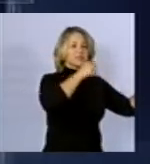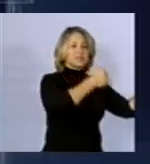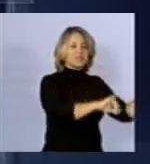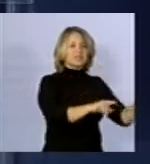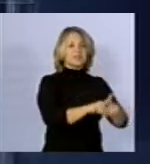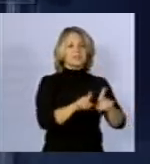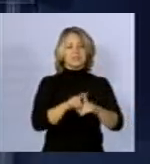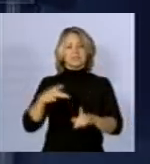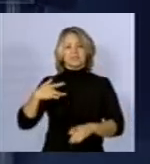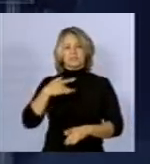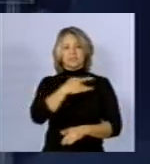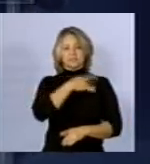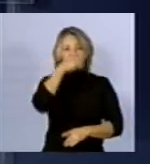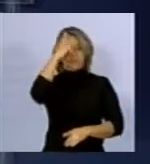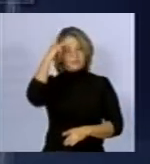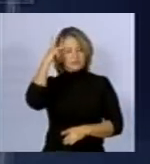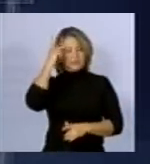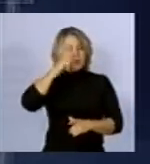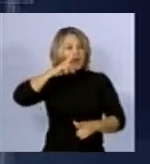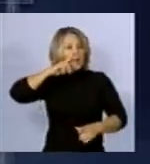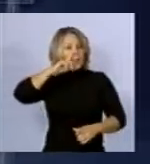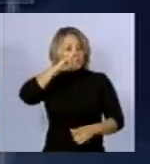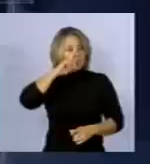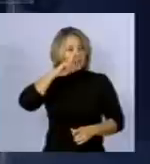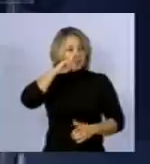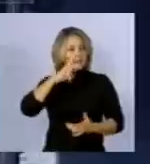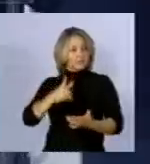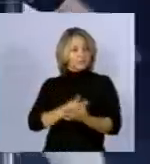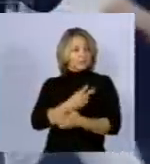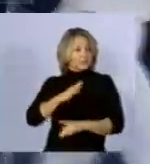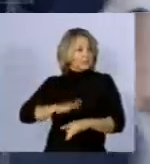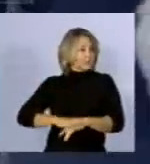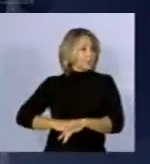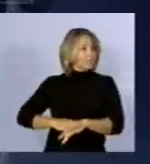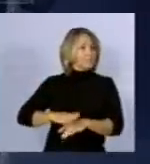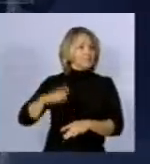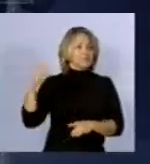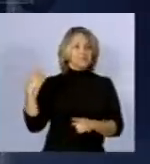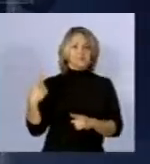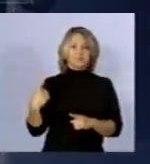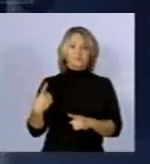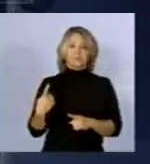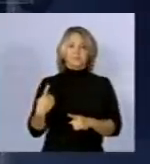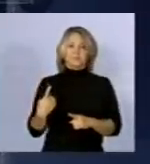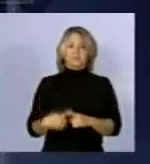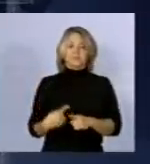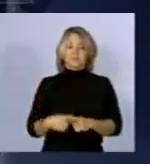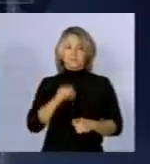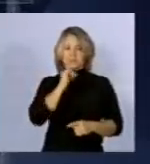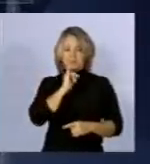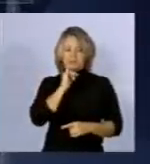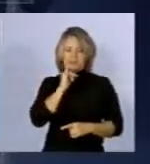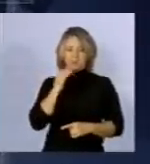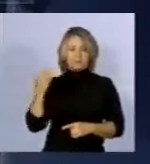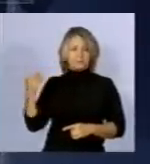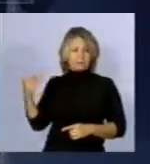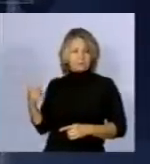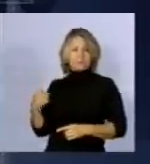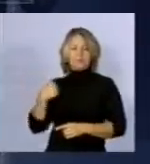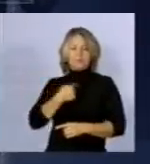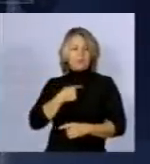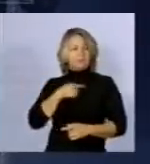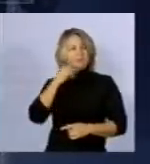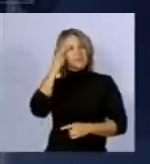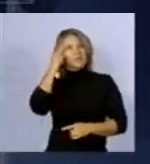das pessoas esse risco eh se evidencia ainda mais a até eh quando a gente tenta